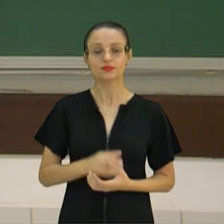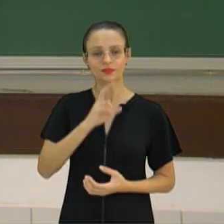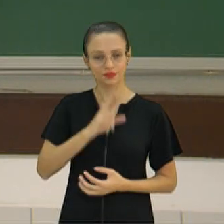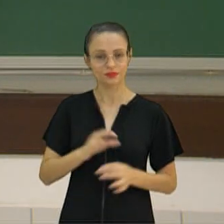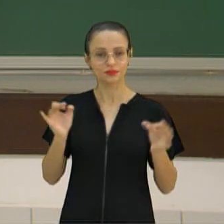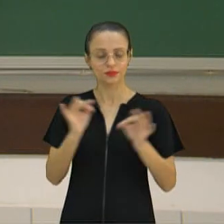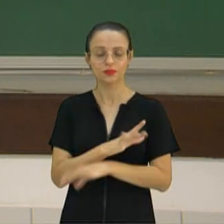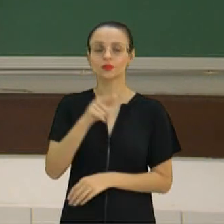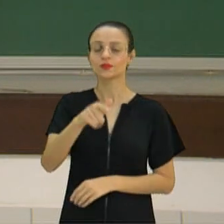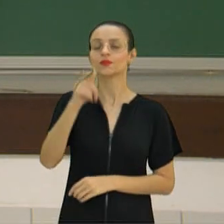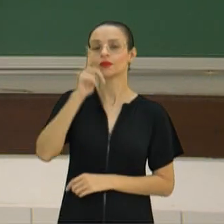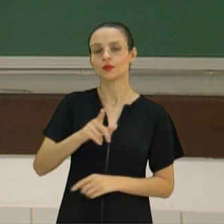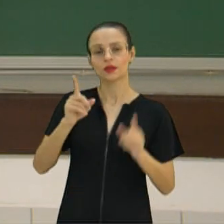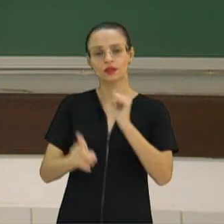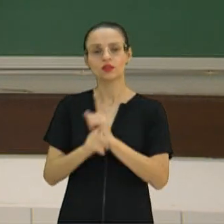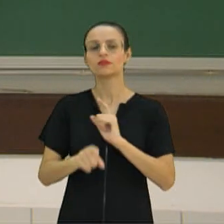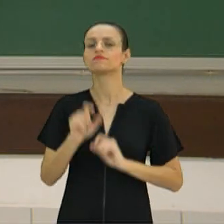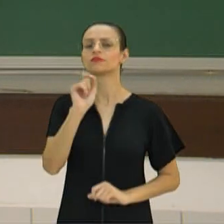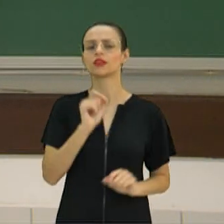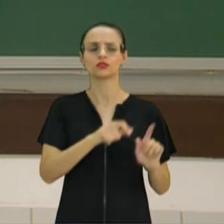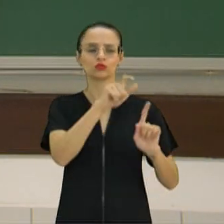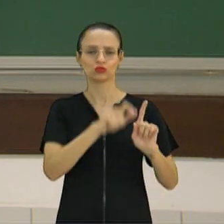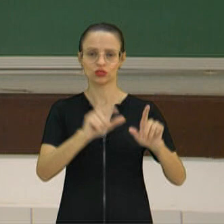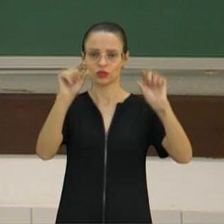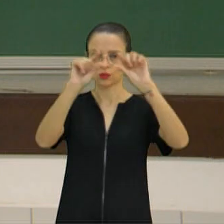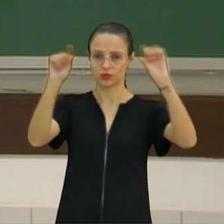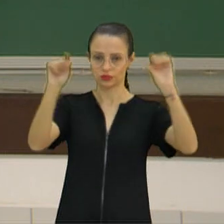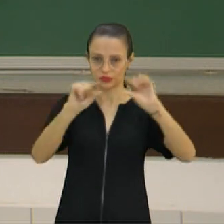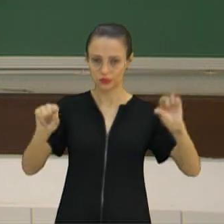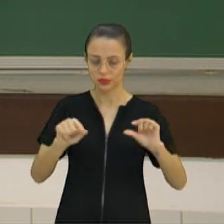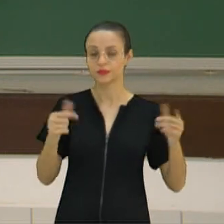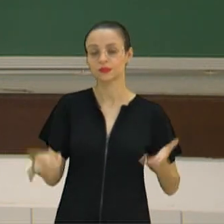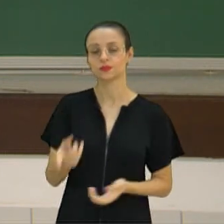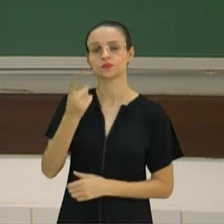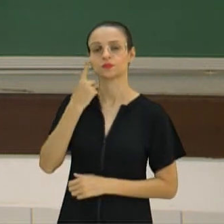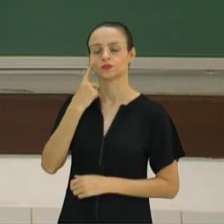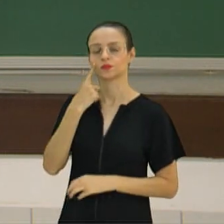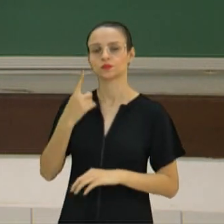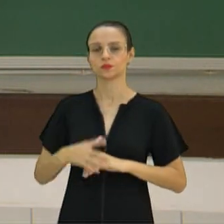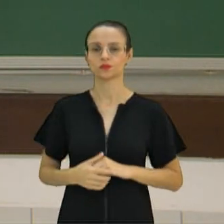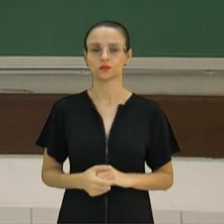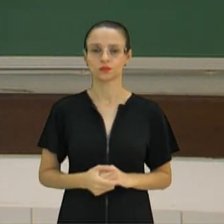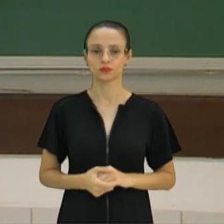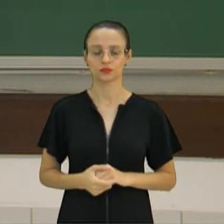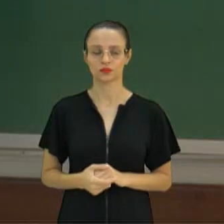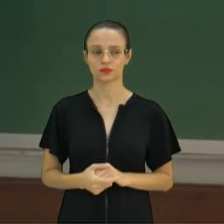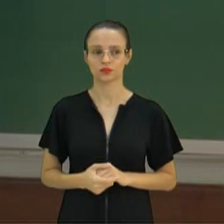Respondeu, conseguiu encontrar qual é o sujeito de cada oração ali? Vejamos.